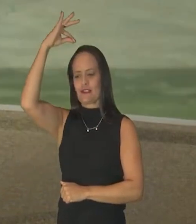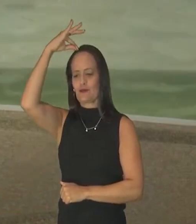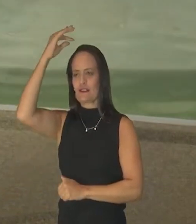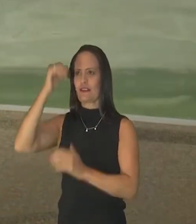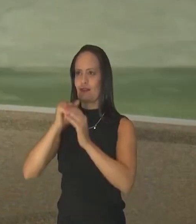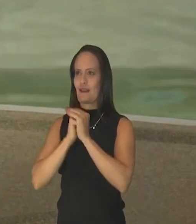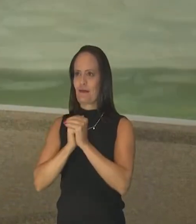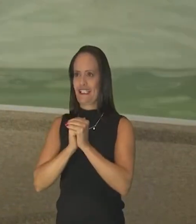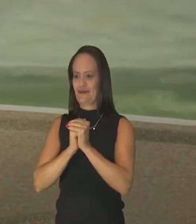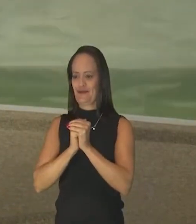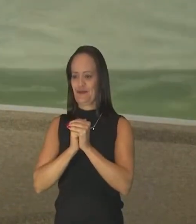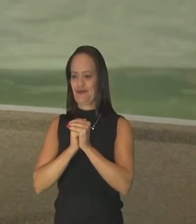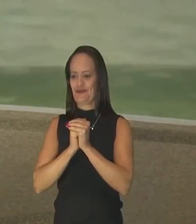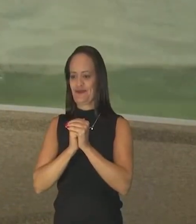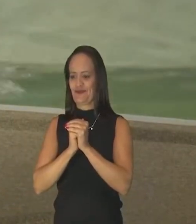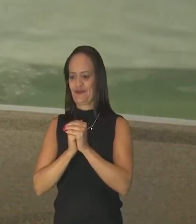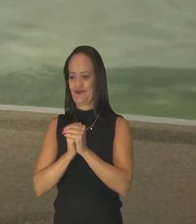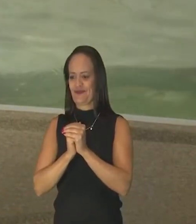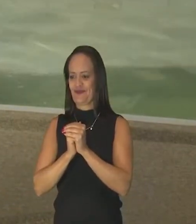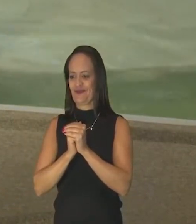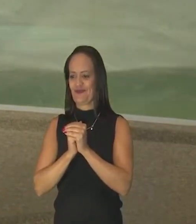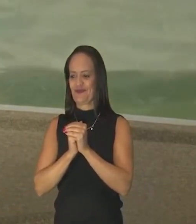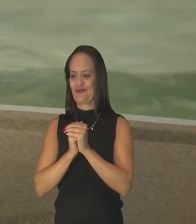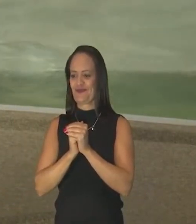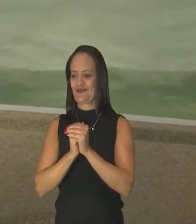Santo. Amém.